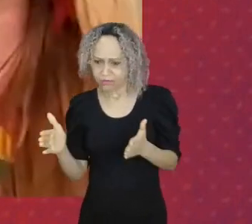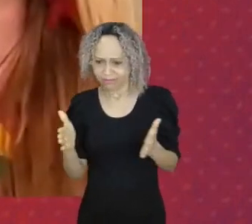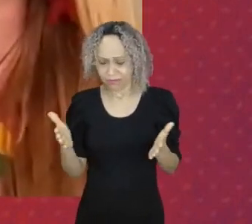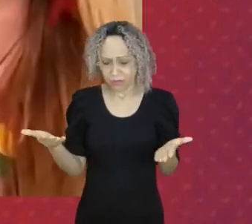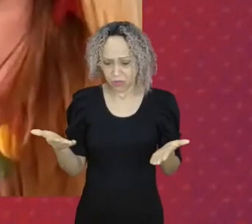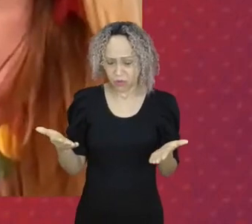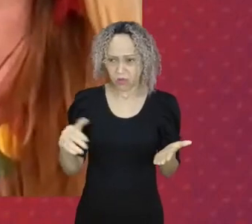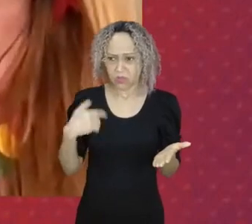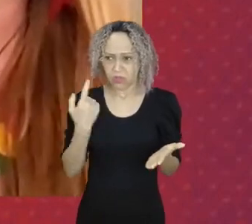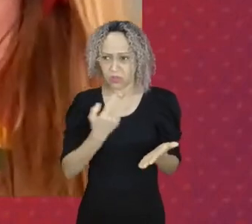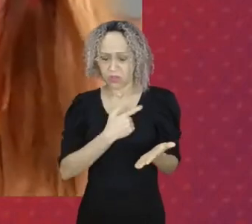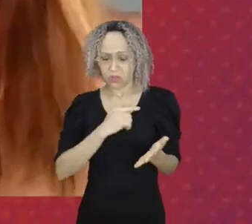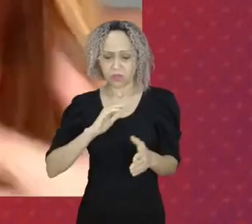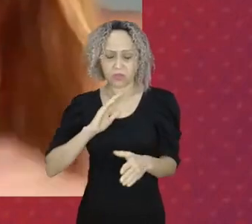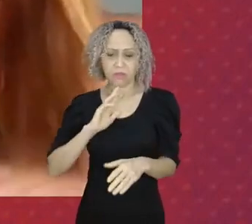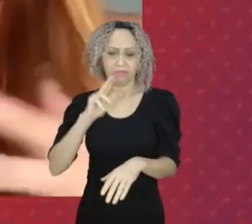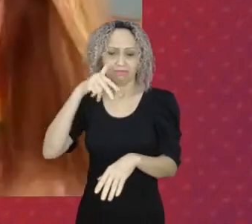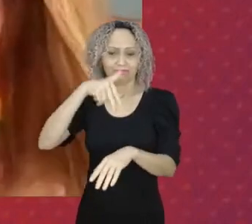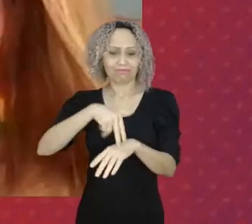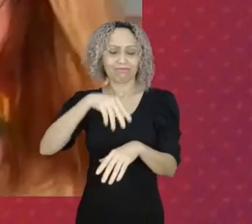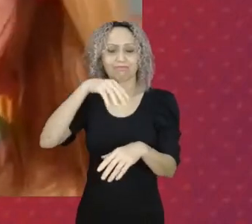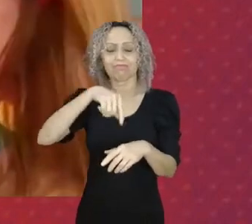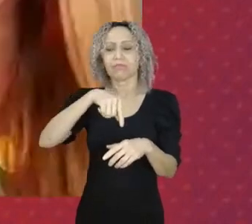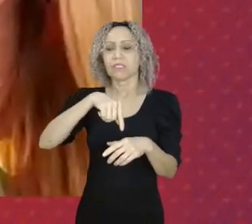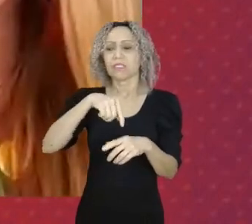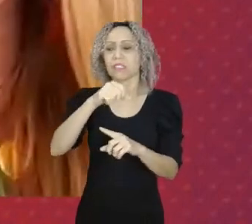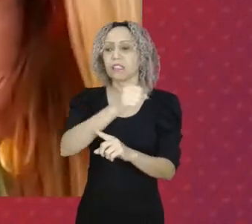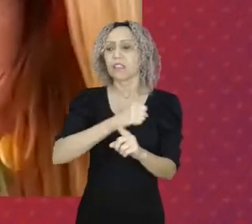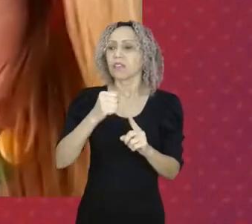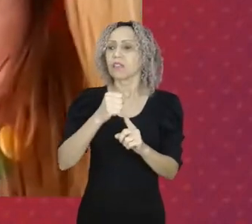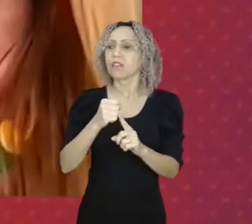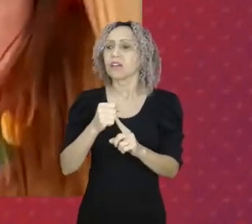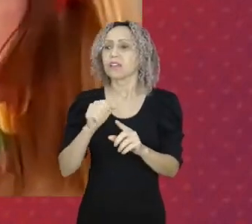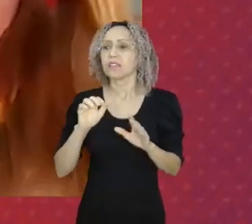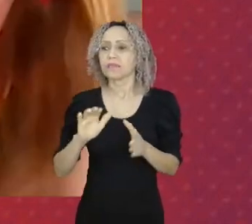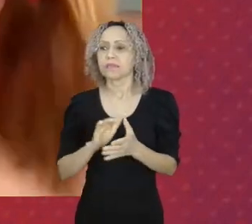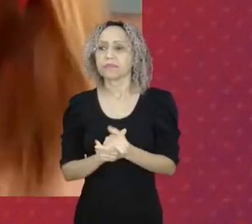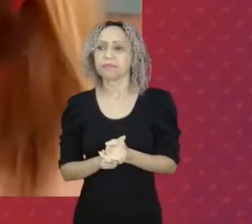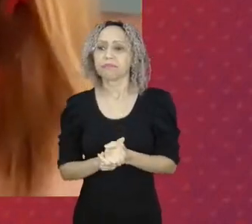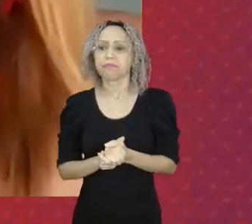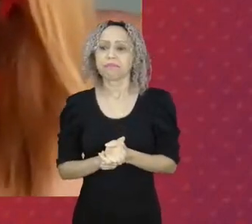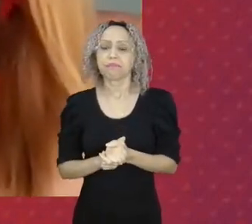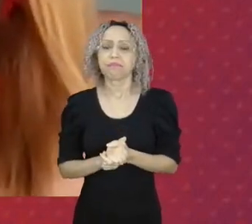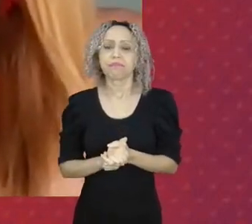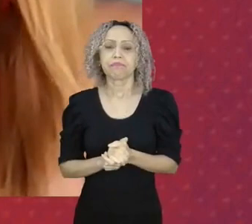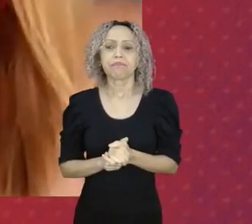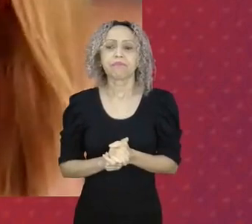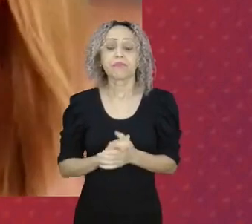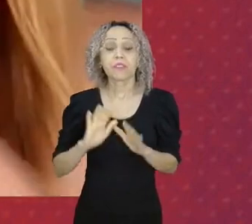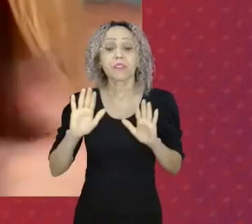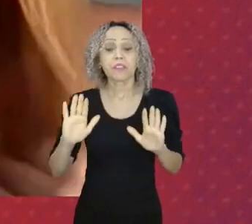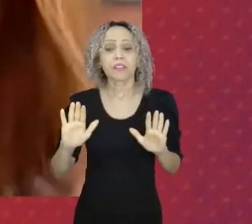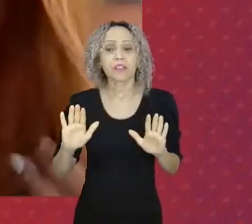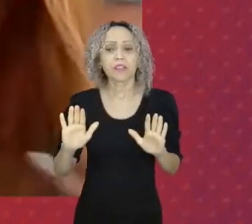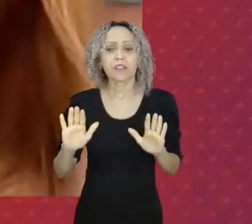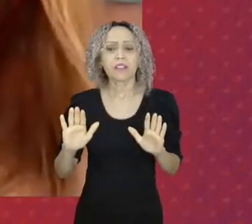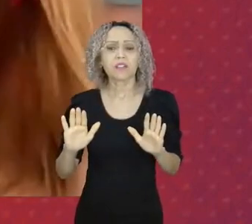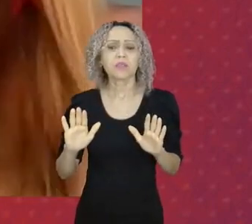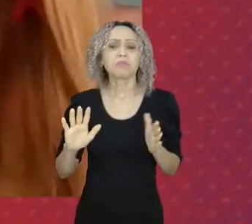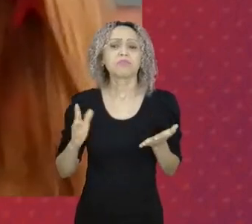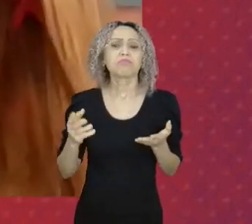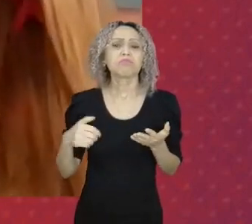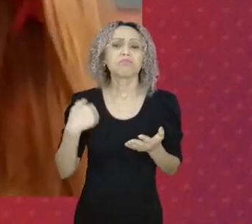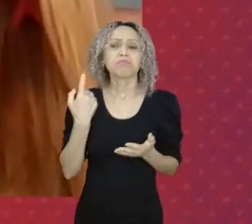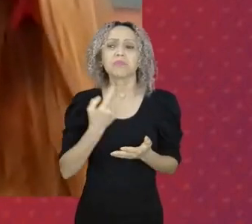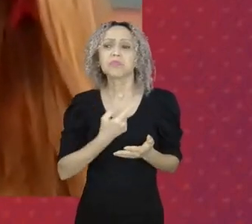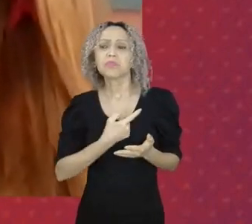coloca visível em sociedade, mas isso existe desde que o mundo é mundo, né? Então, o que a gente